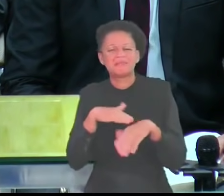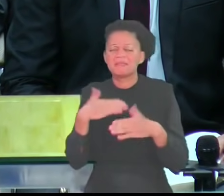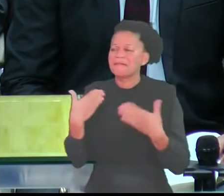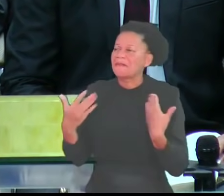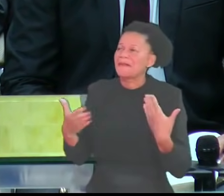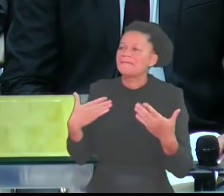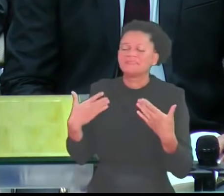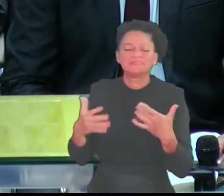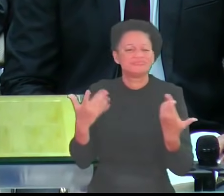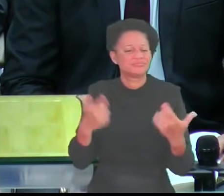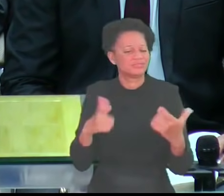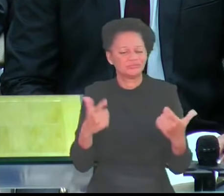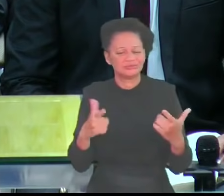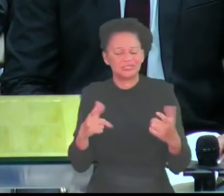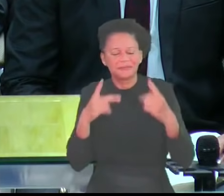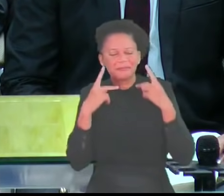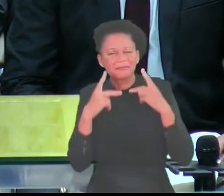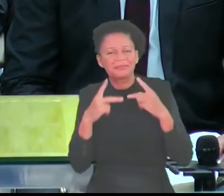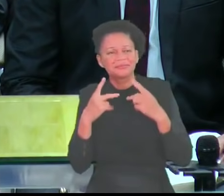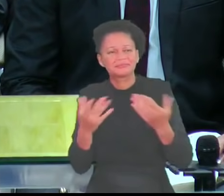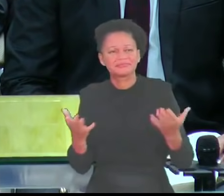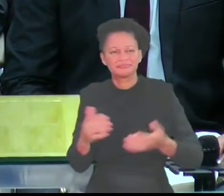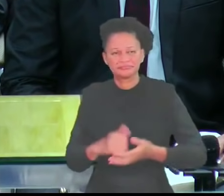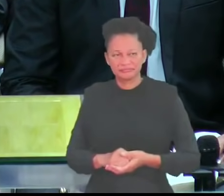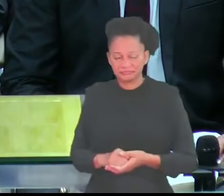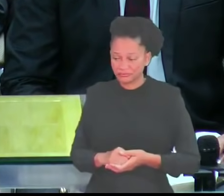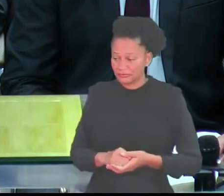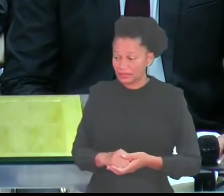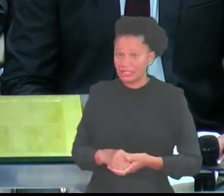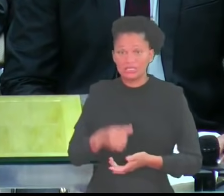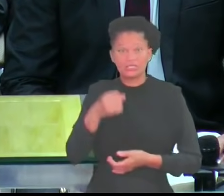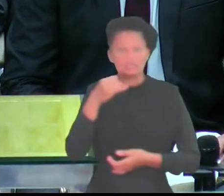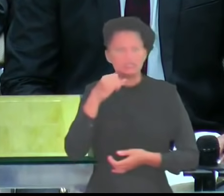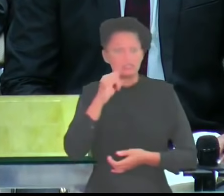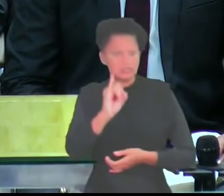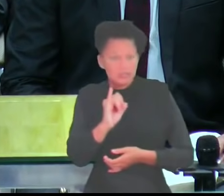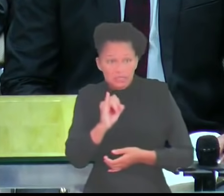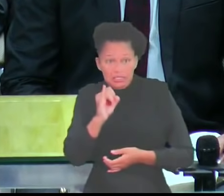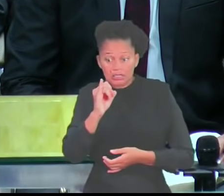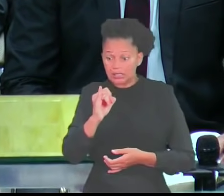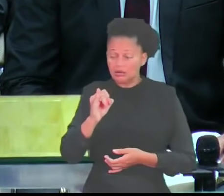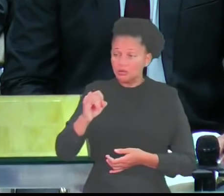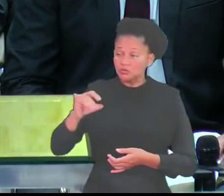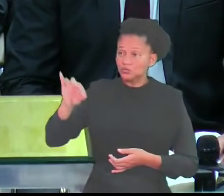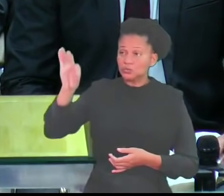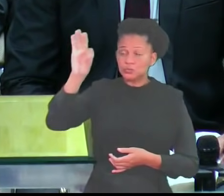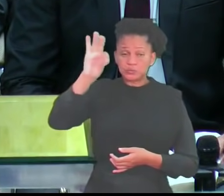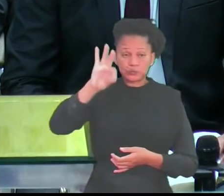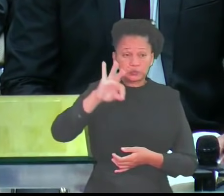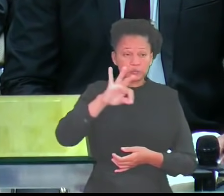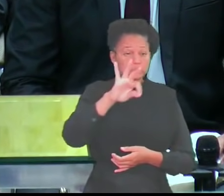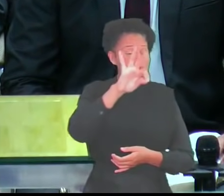Conversaram, mas não tinha palavra de Deus. Irmão, se uma mosca passasse,